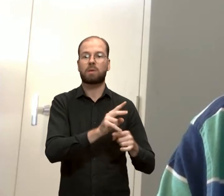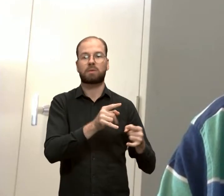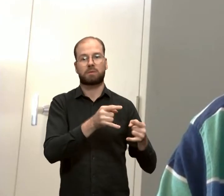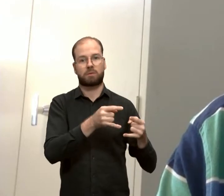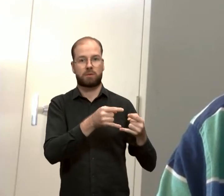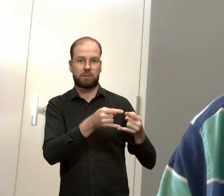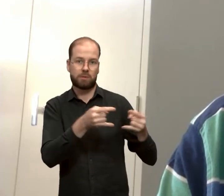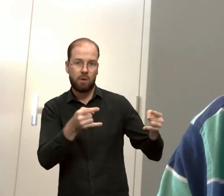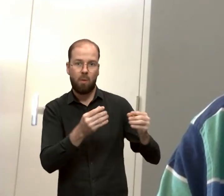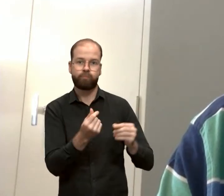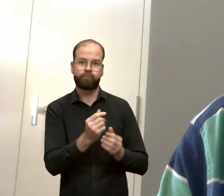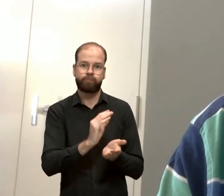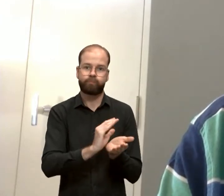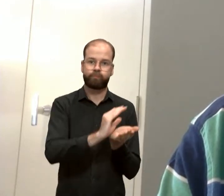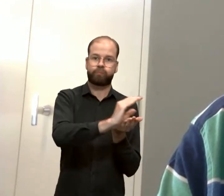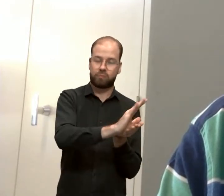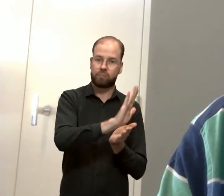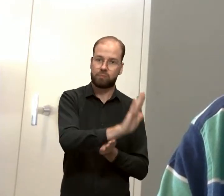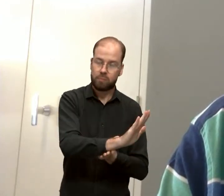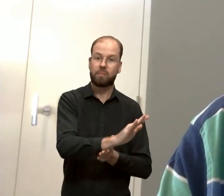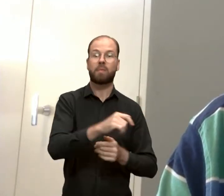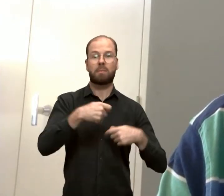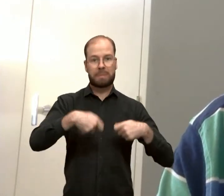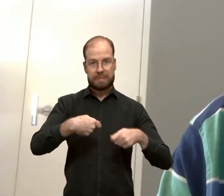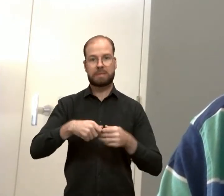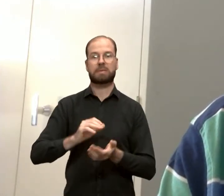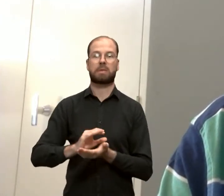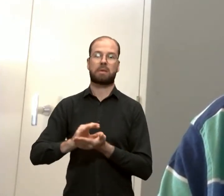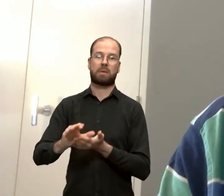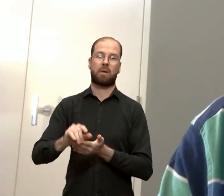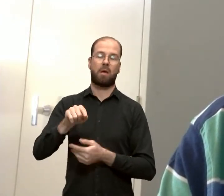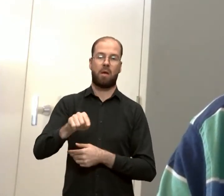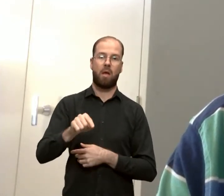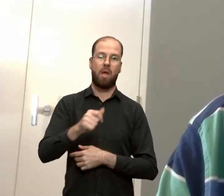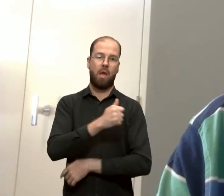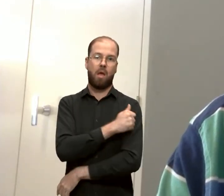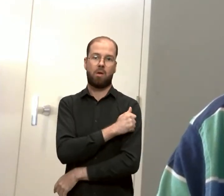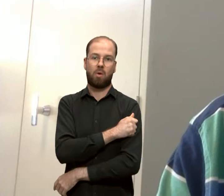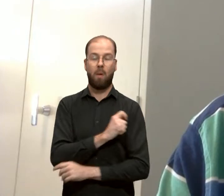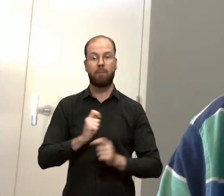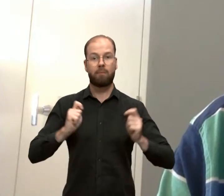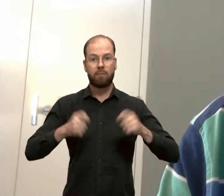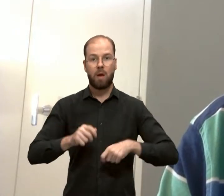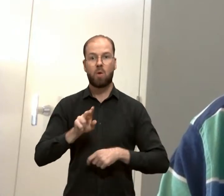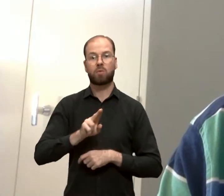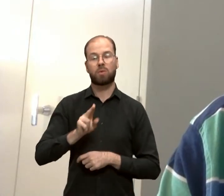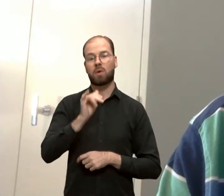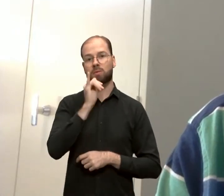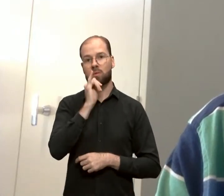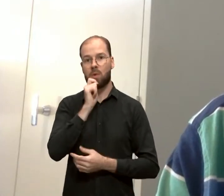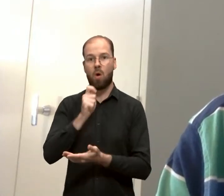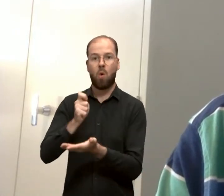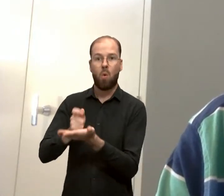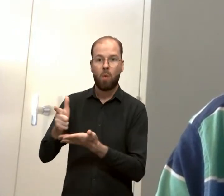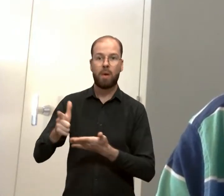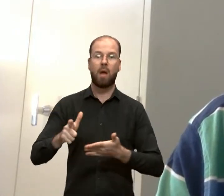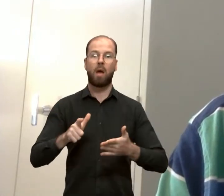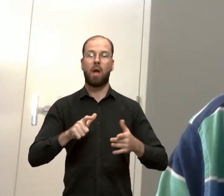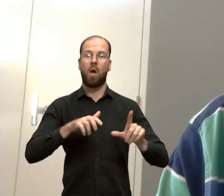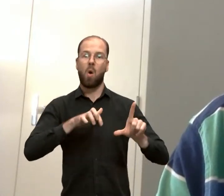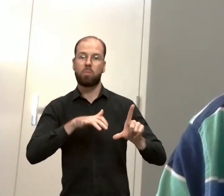ela dá um recurso que o estudante pode utilizar, por exemplo, para comprar um computador, para